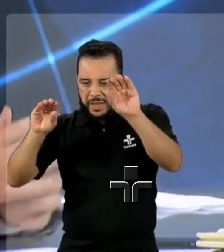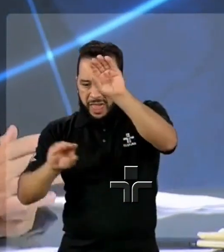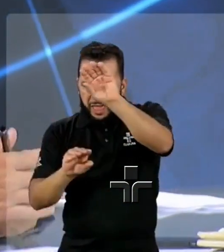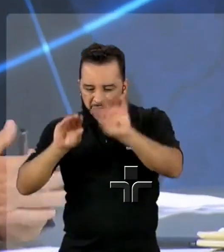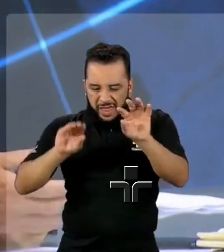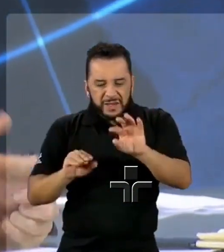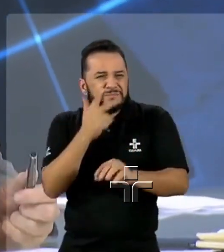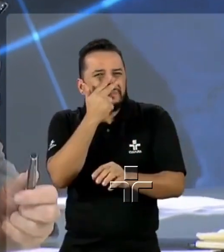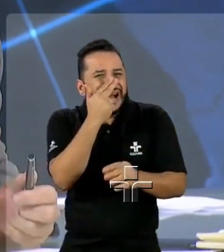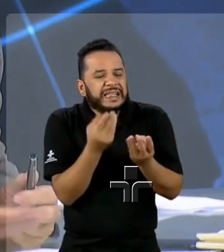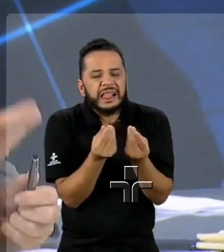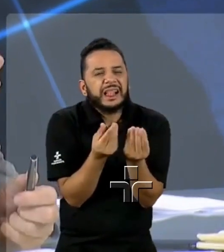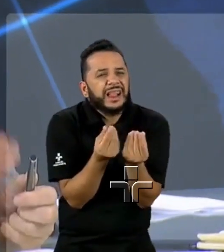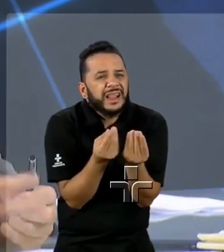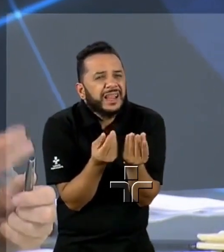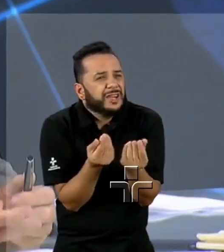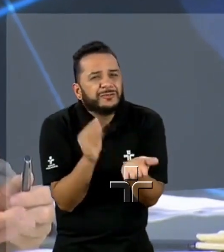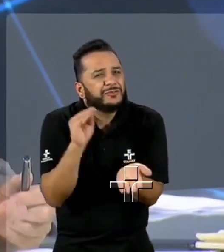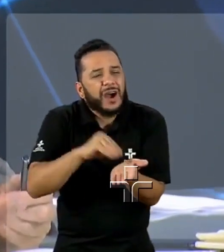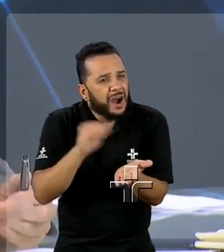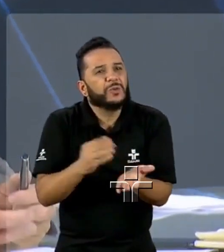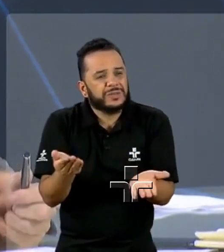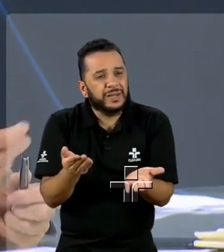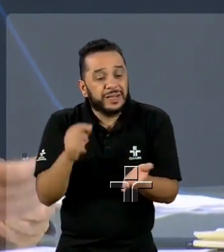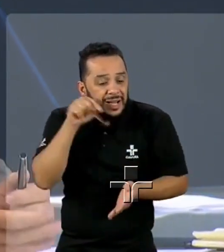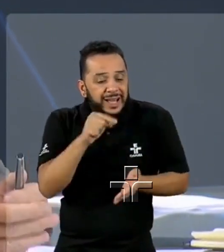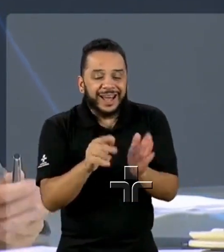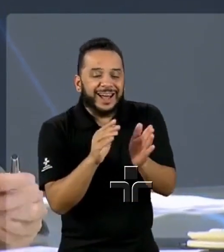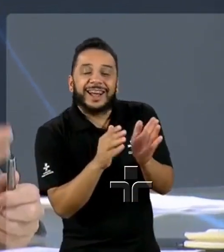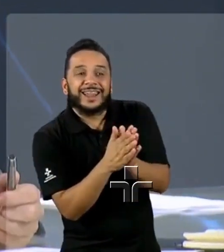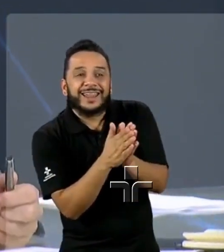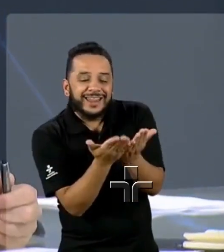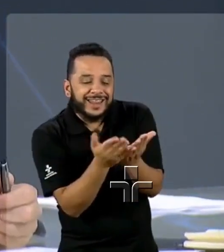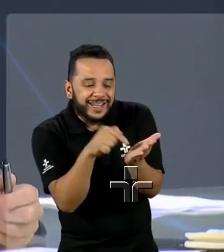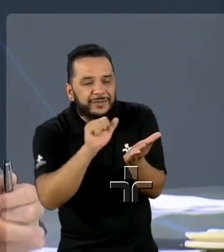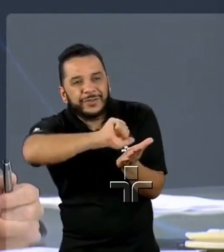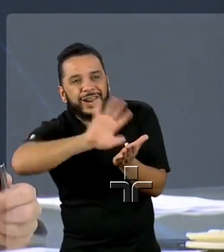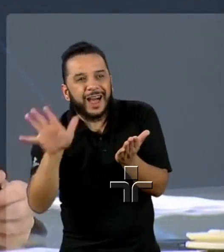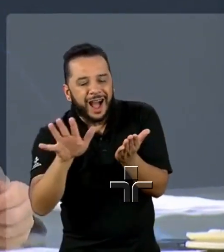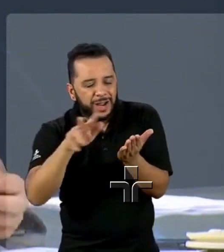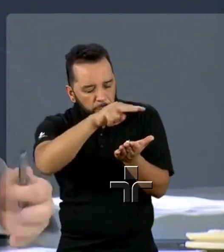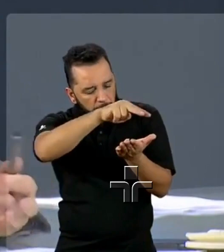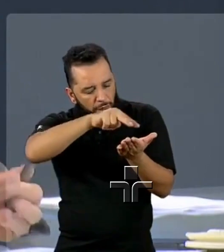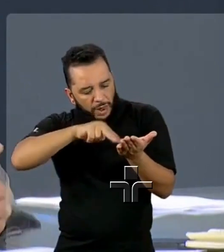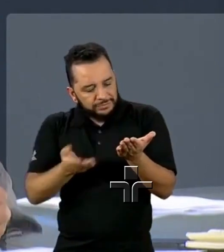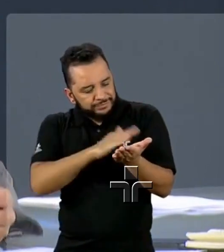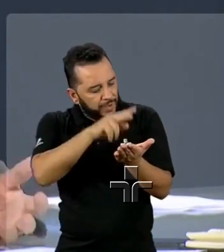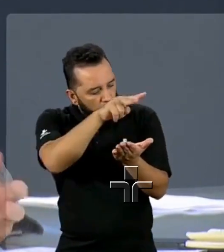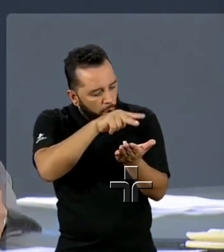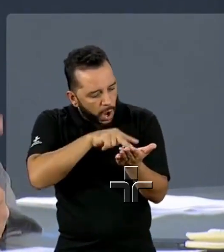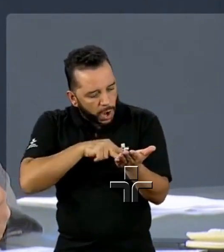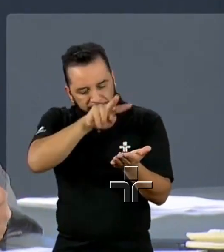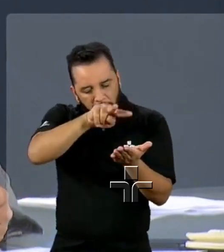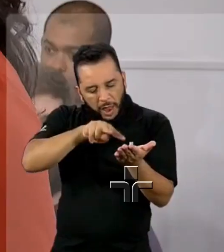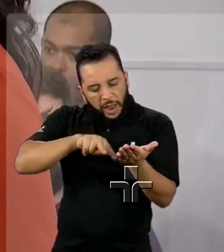muito da leitura que você faz no livro, né, com uma narrativa clara e que você tem que se envolver no processo